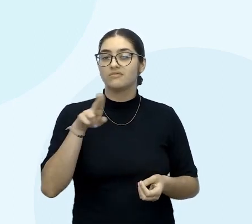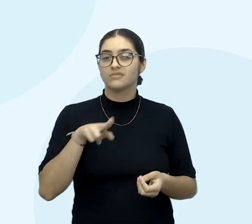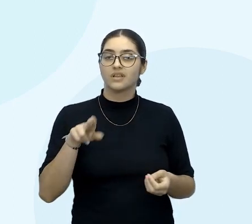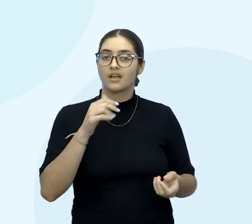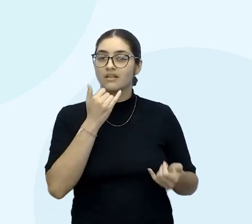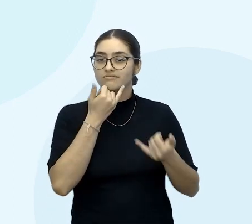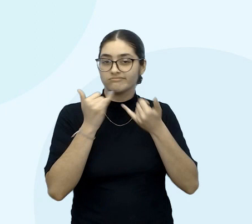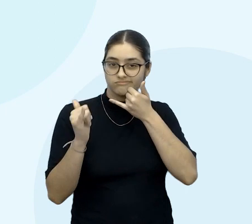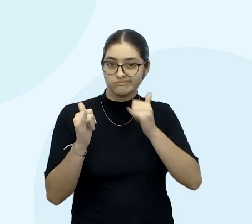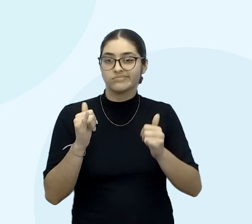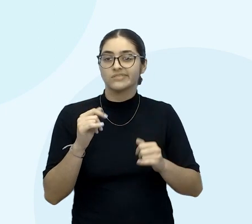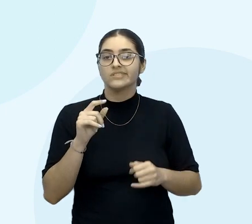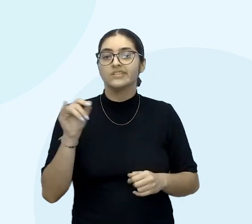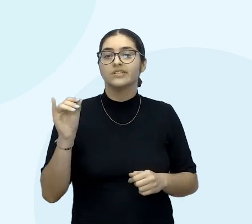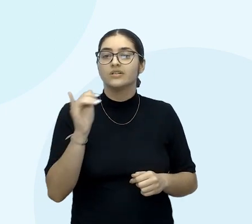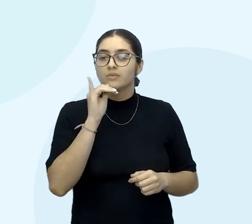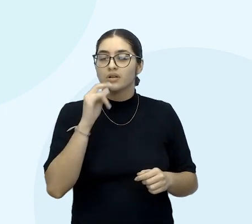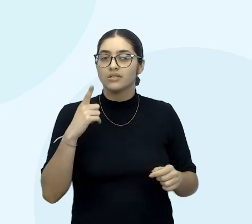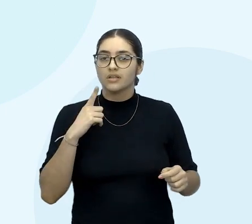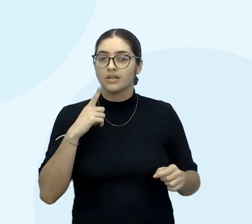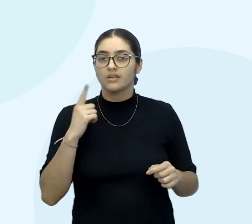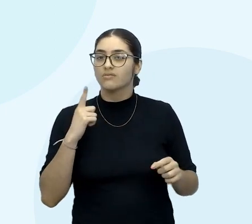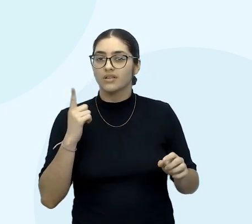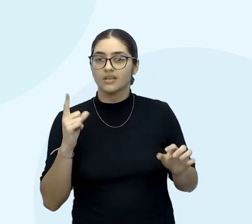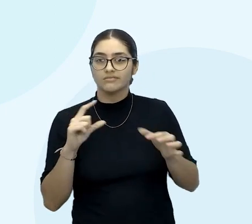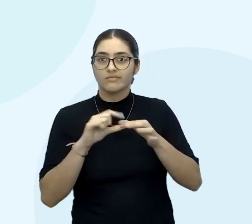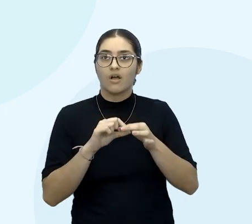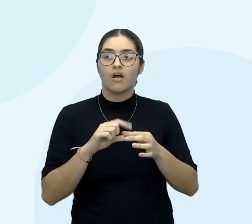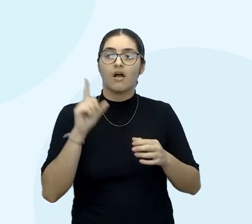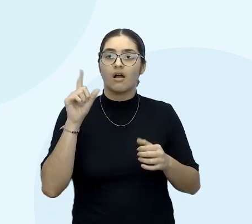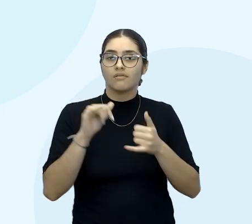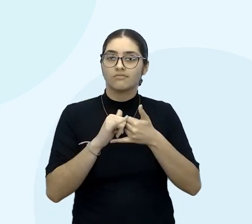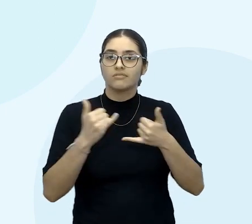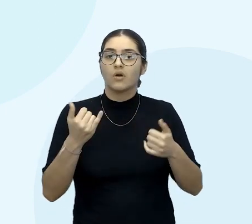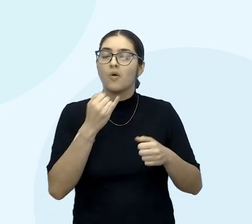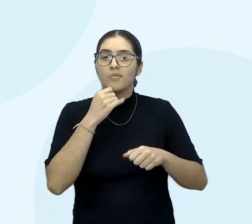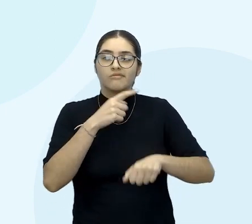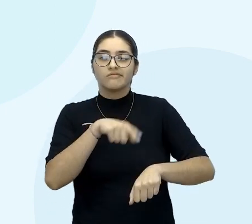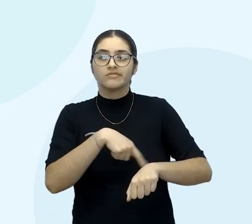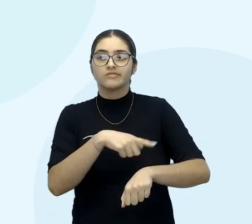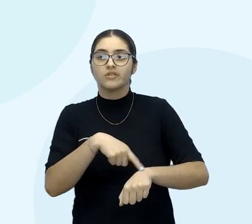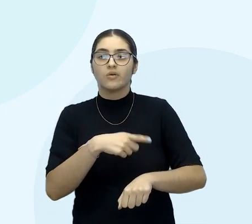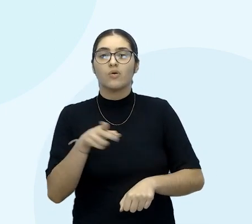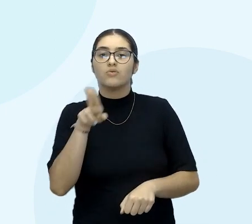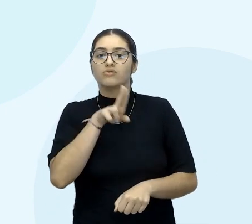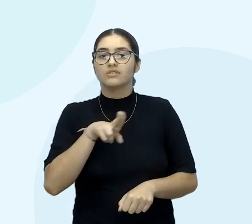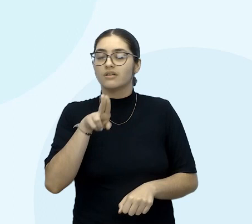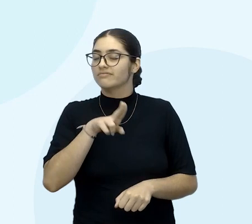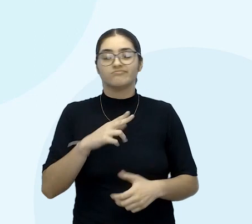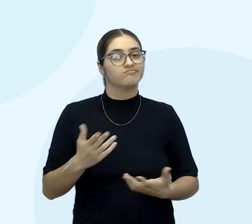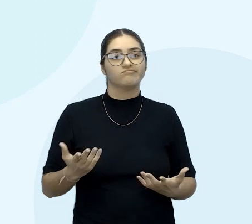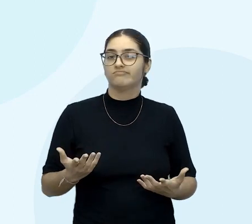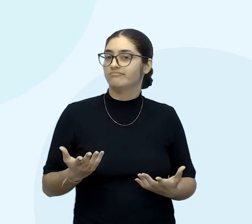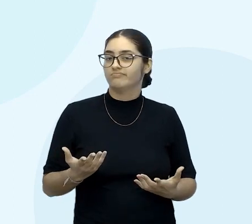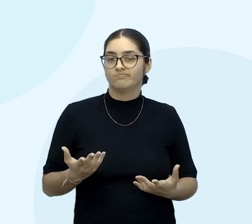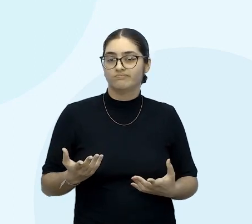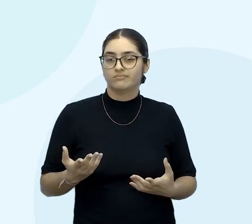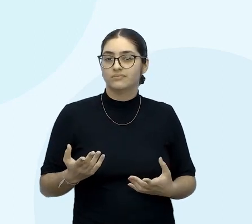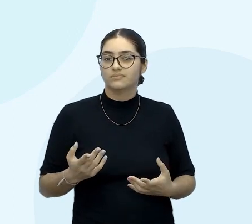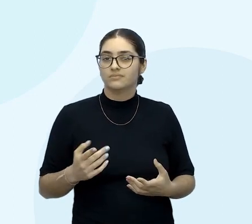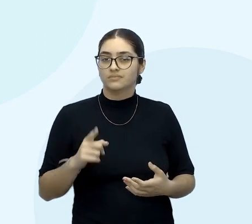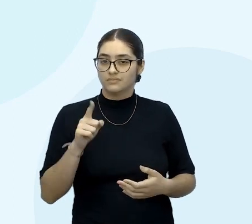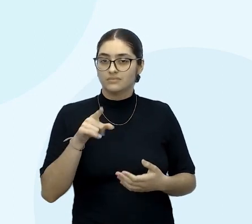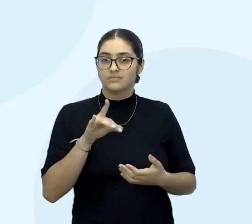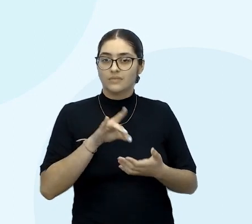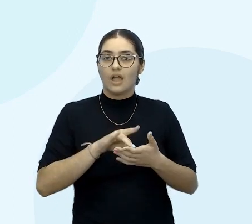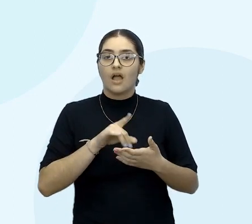edificação. Como ele não está conectado à rede elétrica, não temos um relógio para nos dizer quantos quilowatts são consumidos. Esse fato